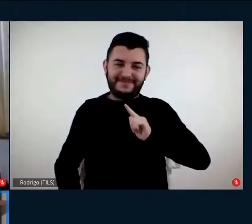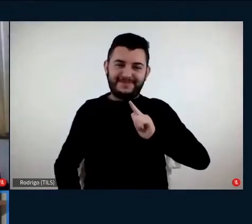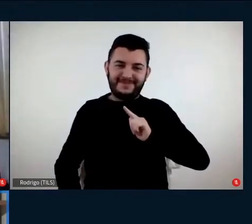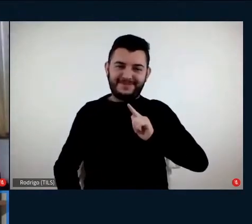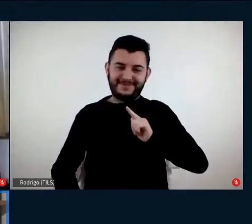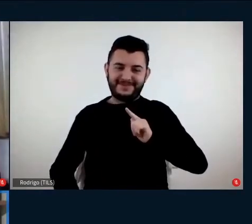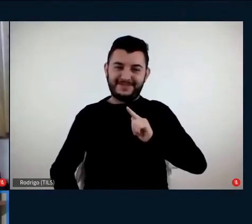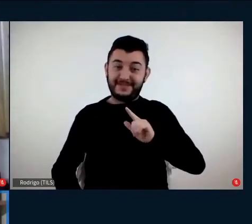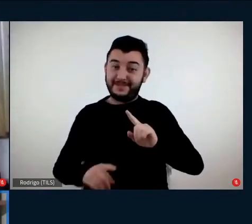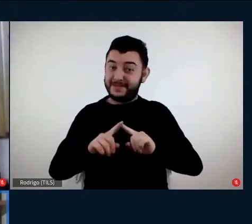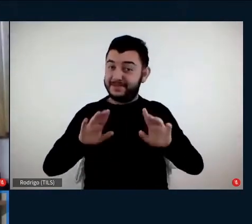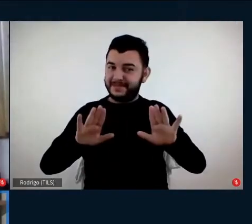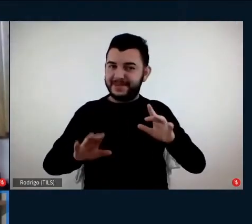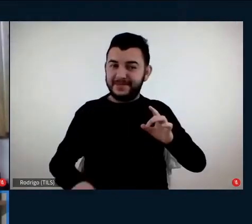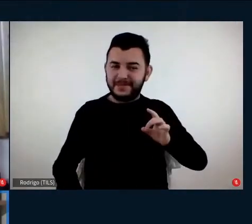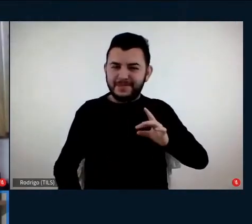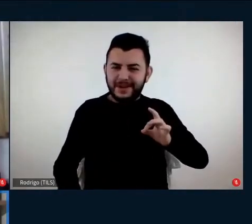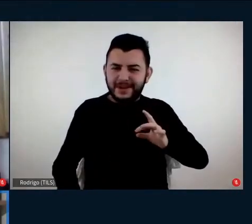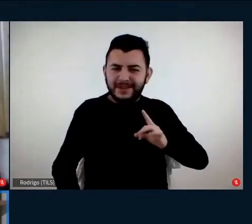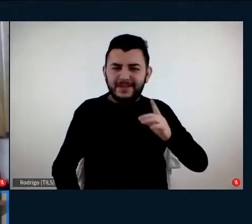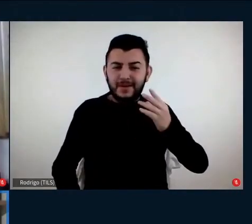experiência tomar espaço demais,